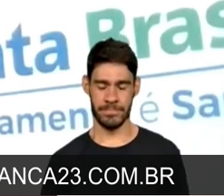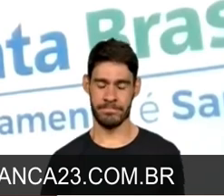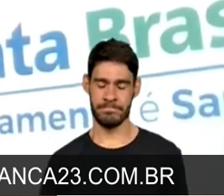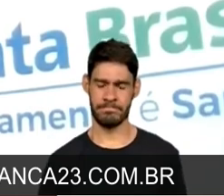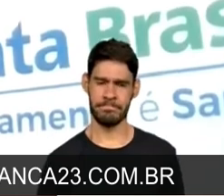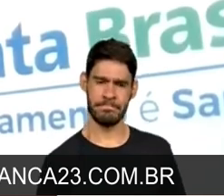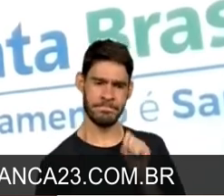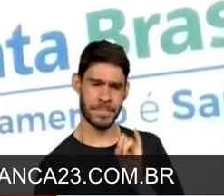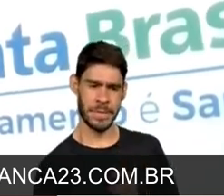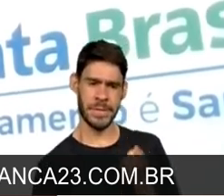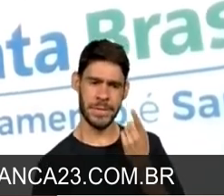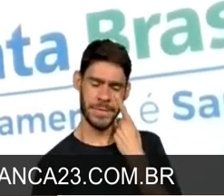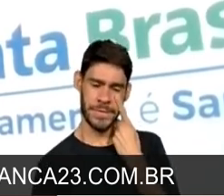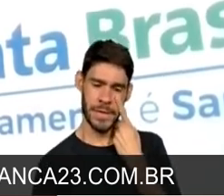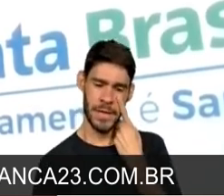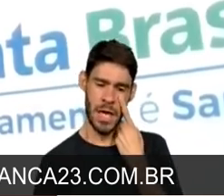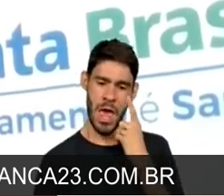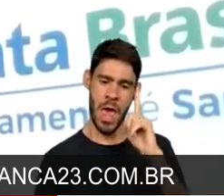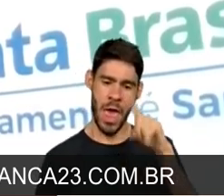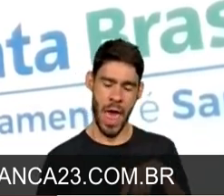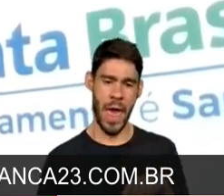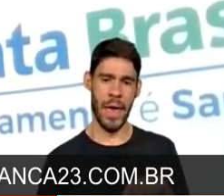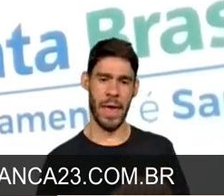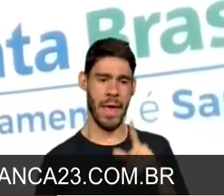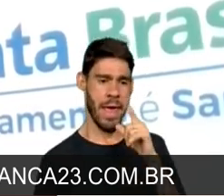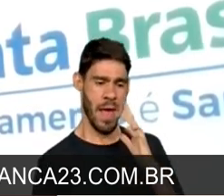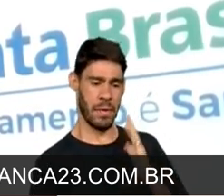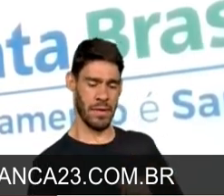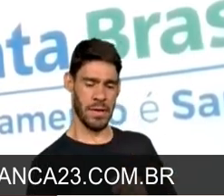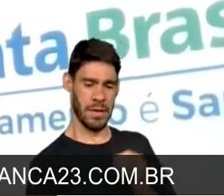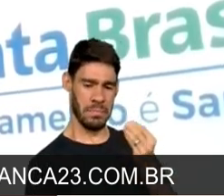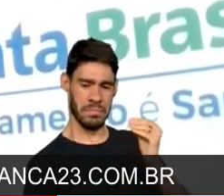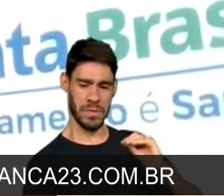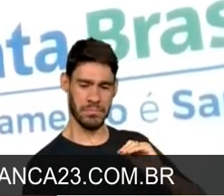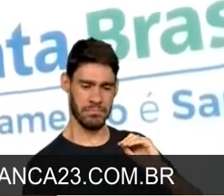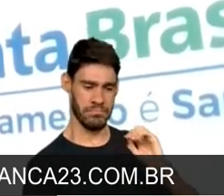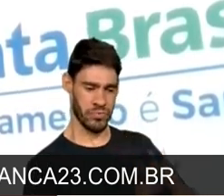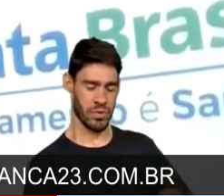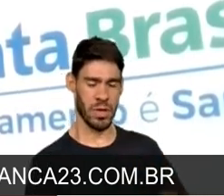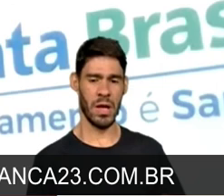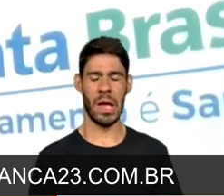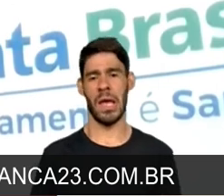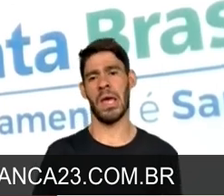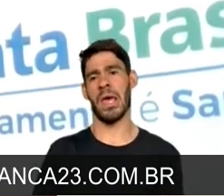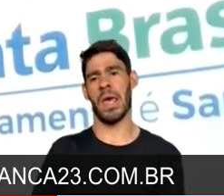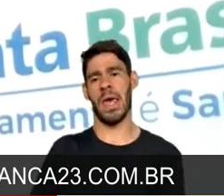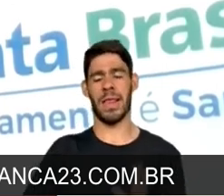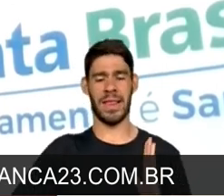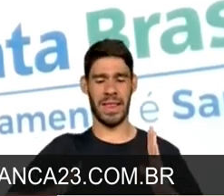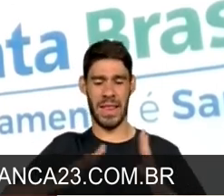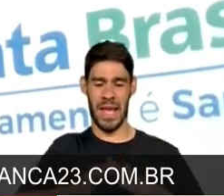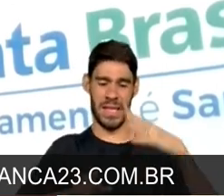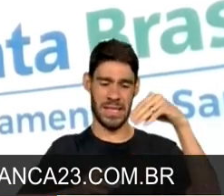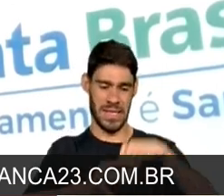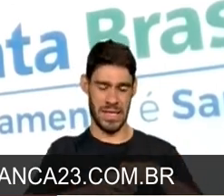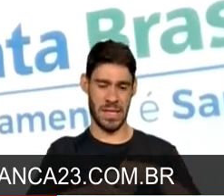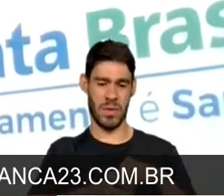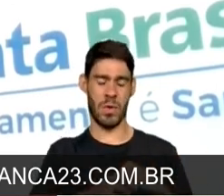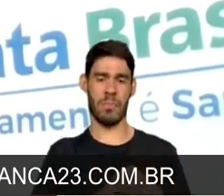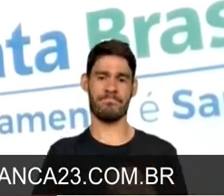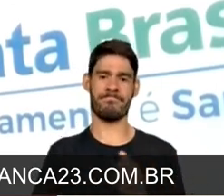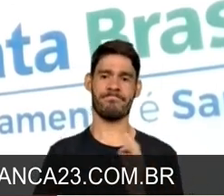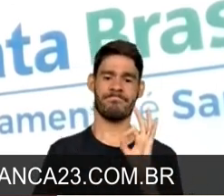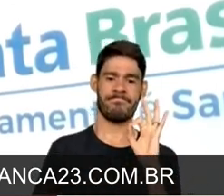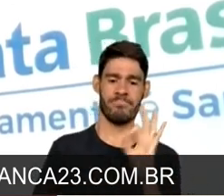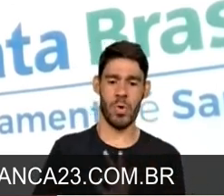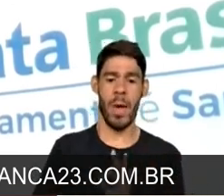gente for considerar esse desperdício que acontece dentro da residência, esse volume de perda ele